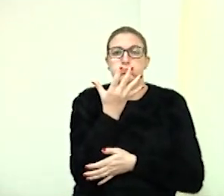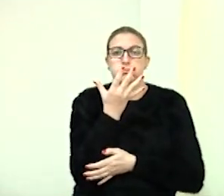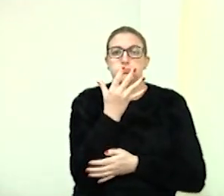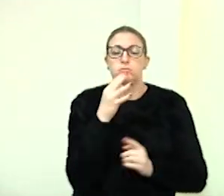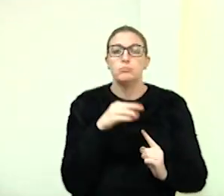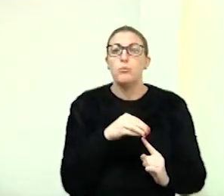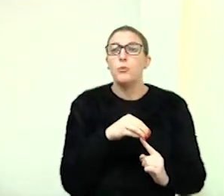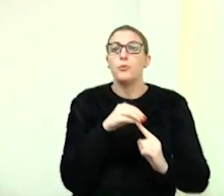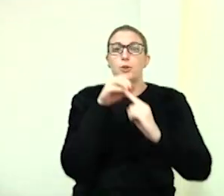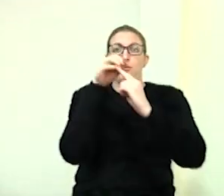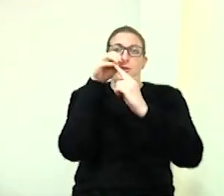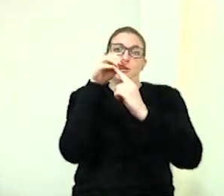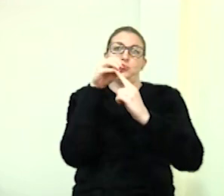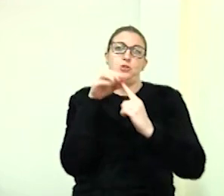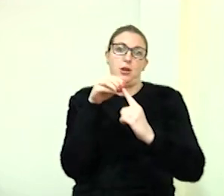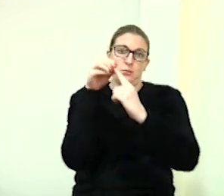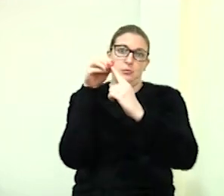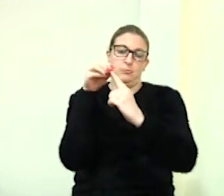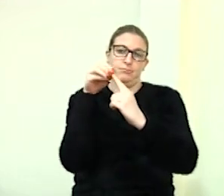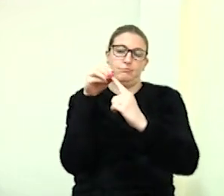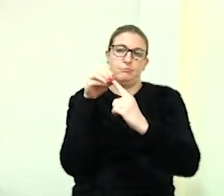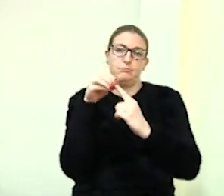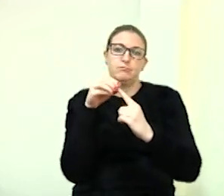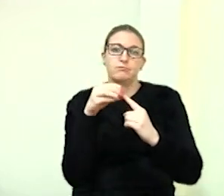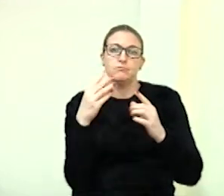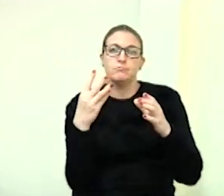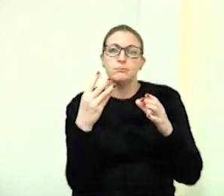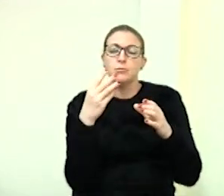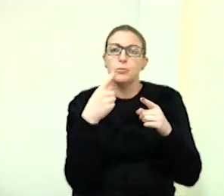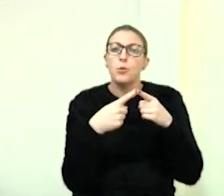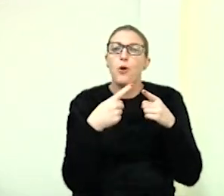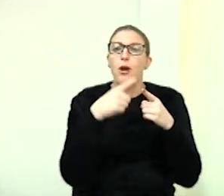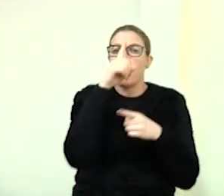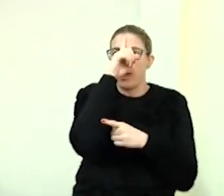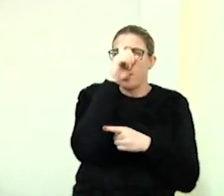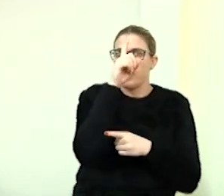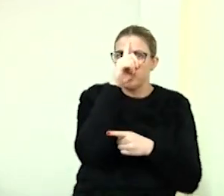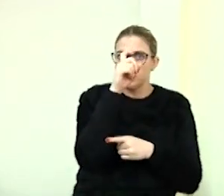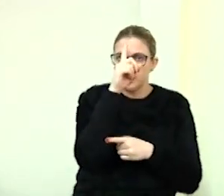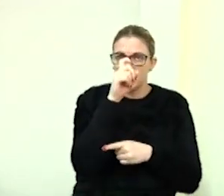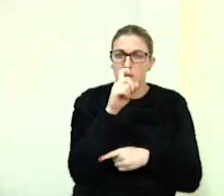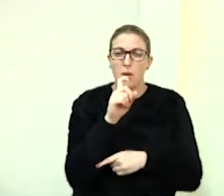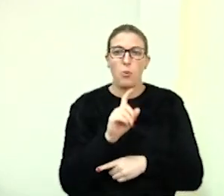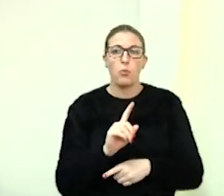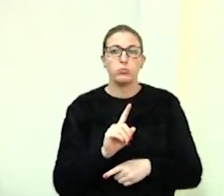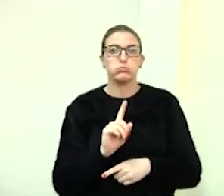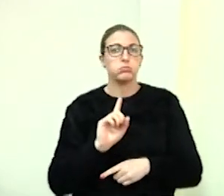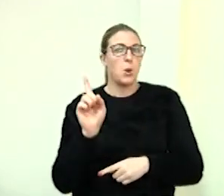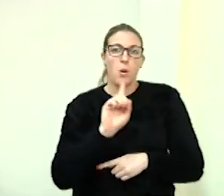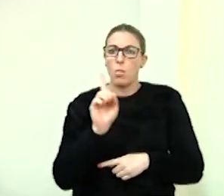em condições hospitalares. Em momento algum ultrapassamos os 30%